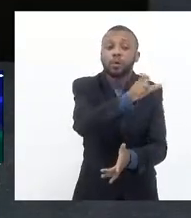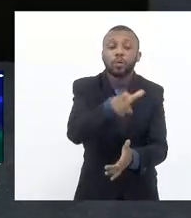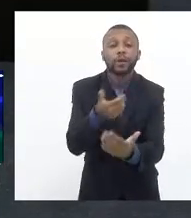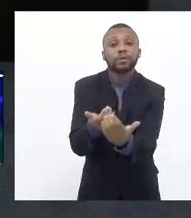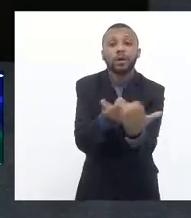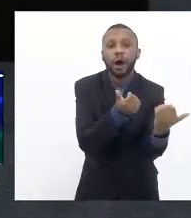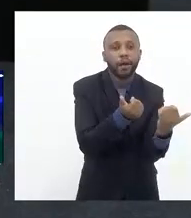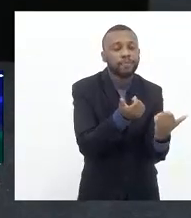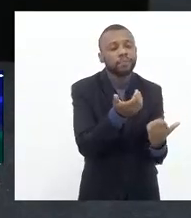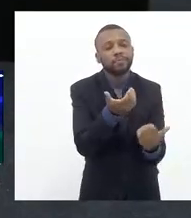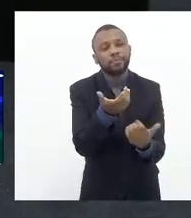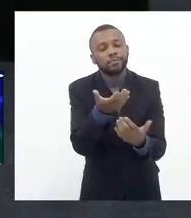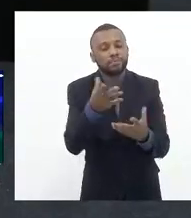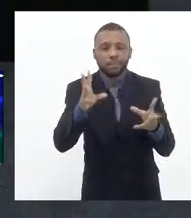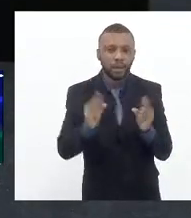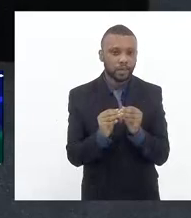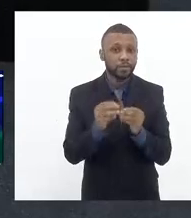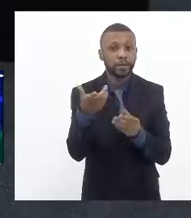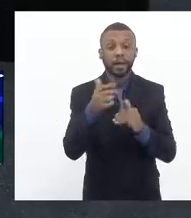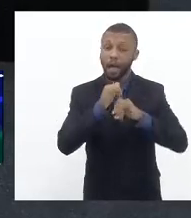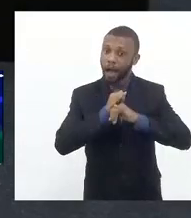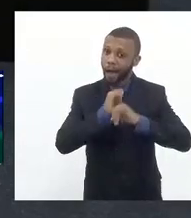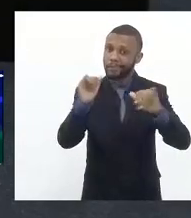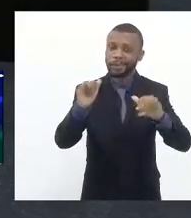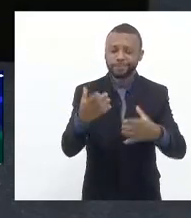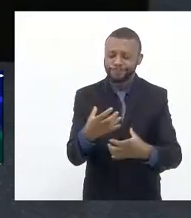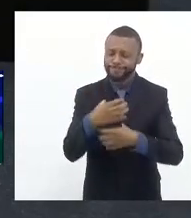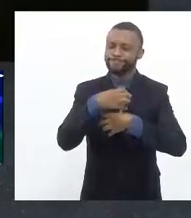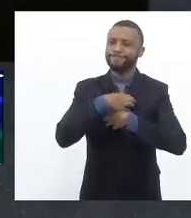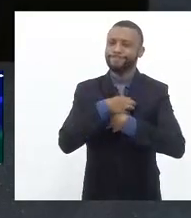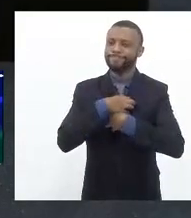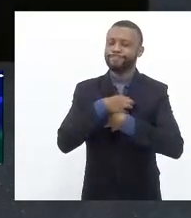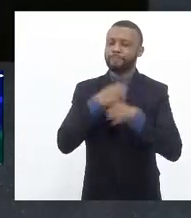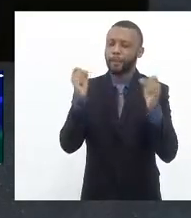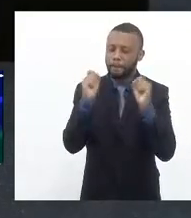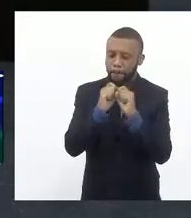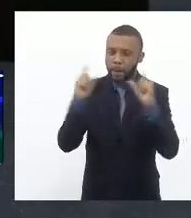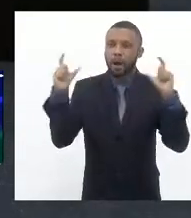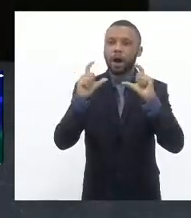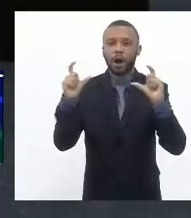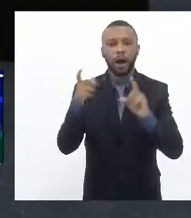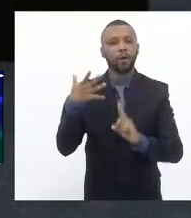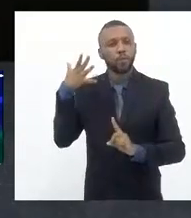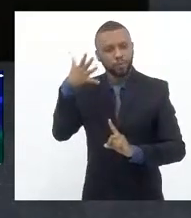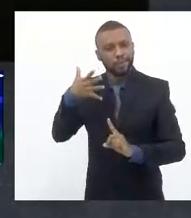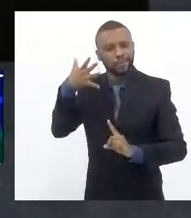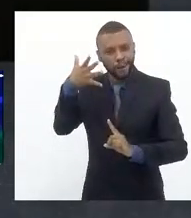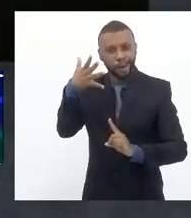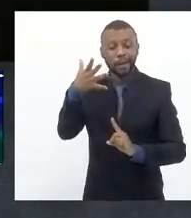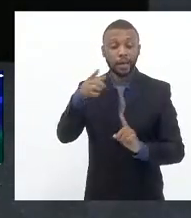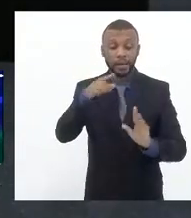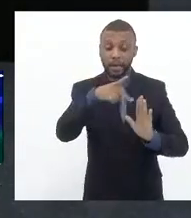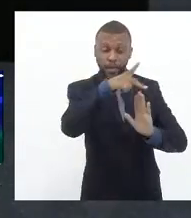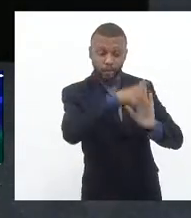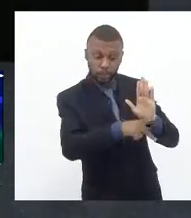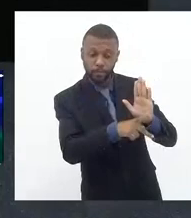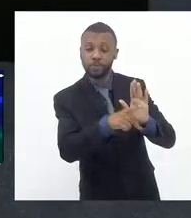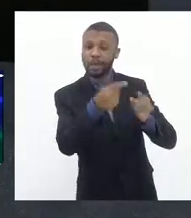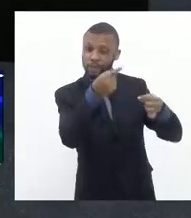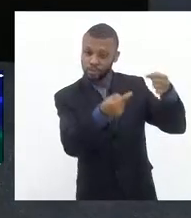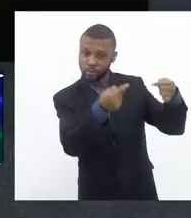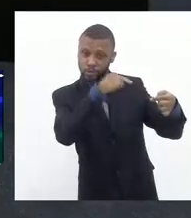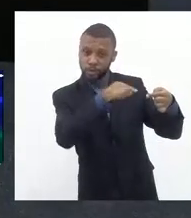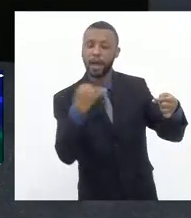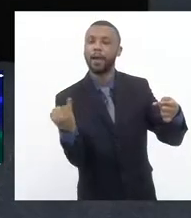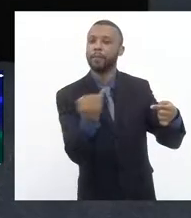queria fazer esse registro, porque me senti tocada ali com a sua fala e com a importância desse projeto aqui dentro da